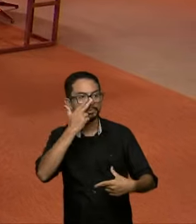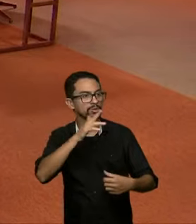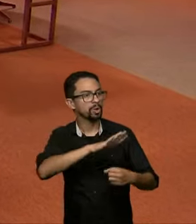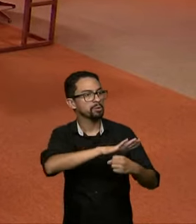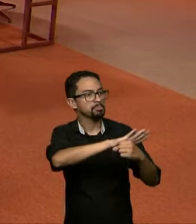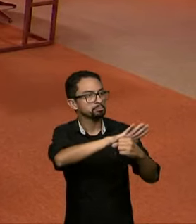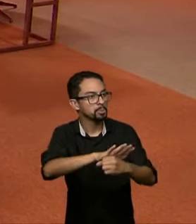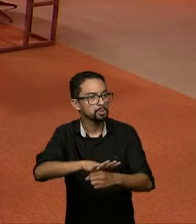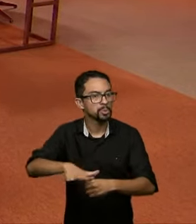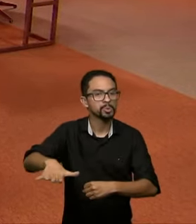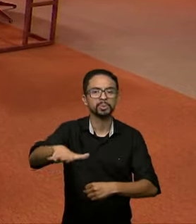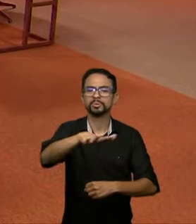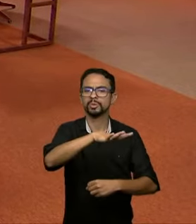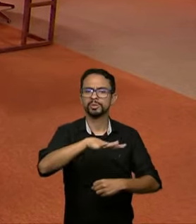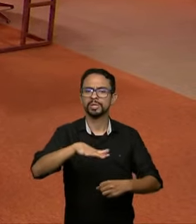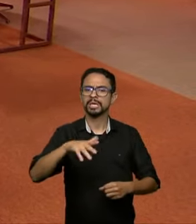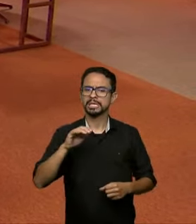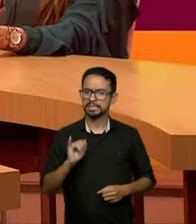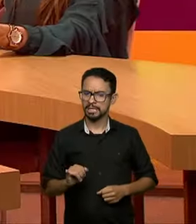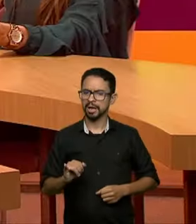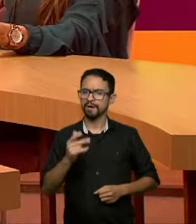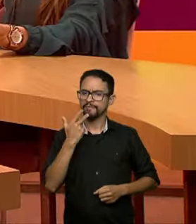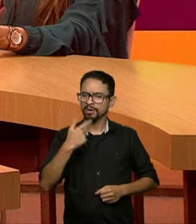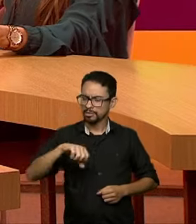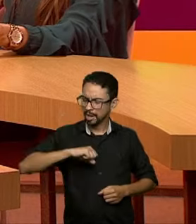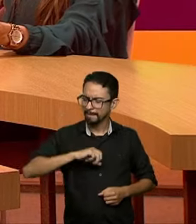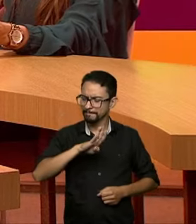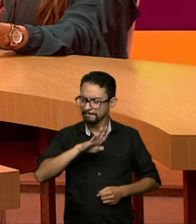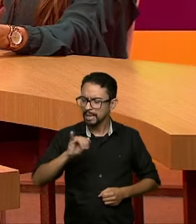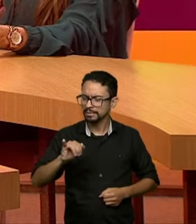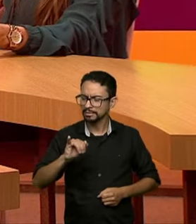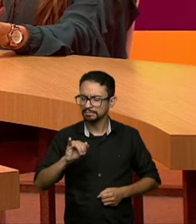galera, claro. Porque se eu tô me colocando e dizendo assim,